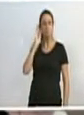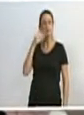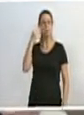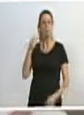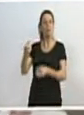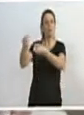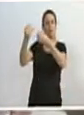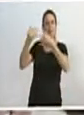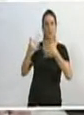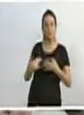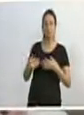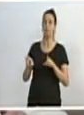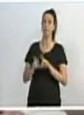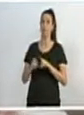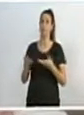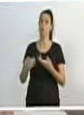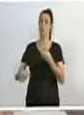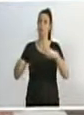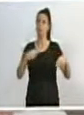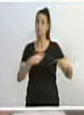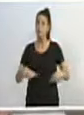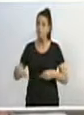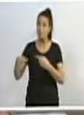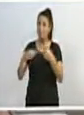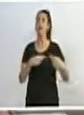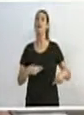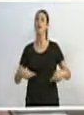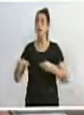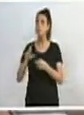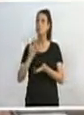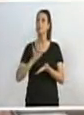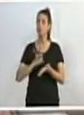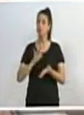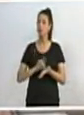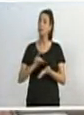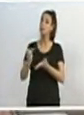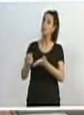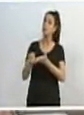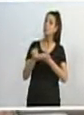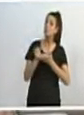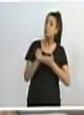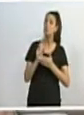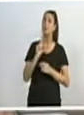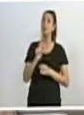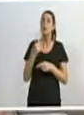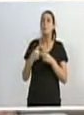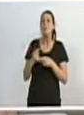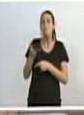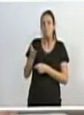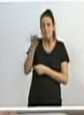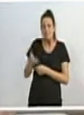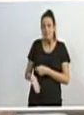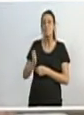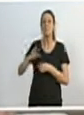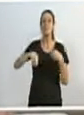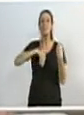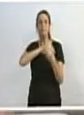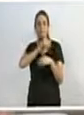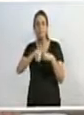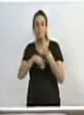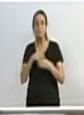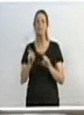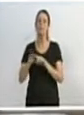ele traz esse debate, traz por causa do seu conhecimento, né, pelo seu envolvimento no dia a dia com todos e na